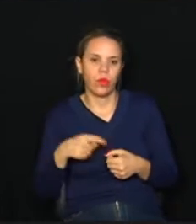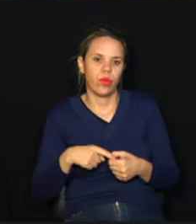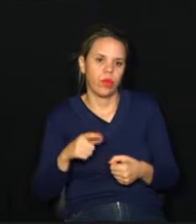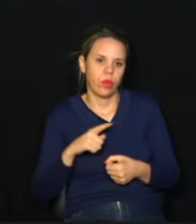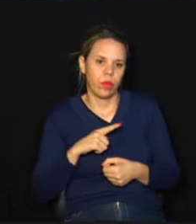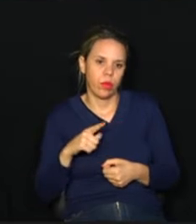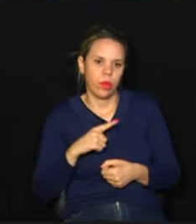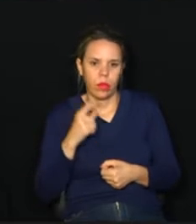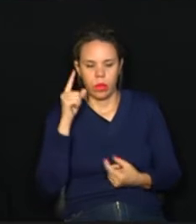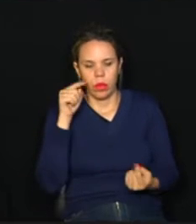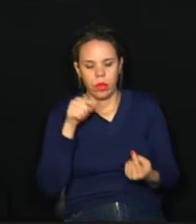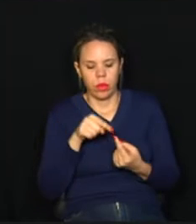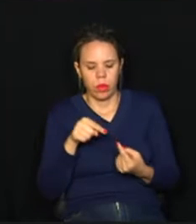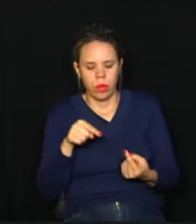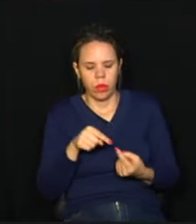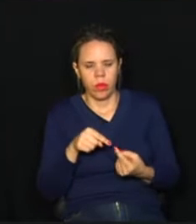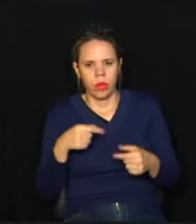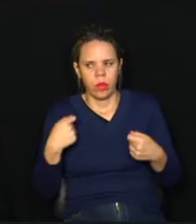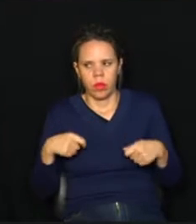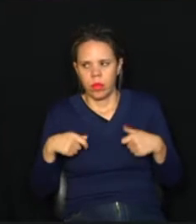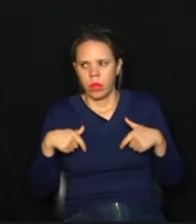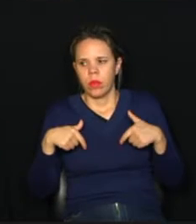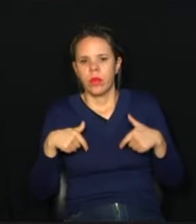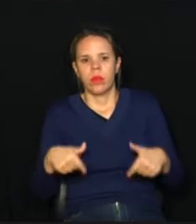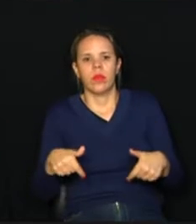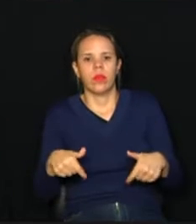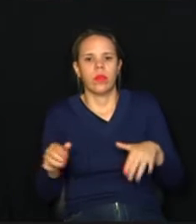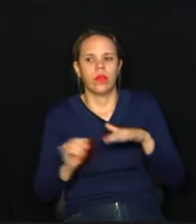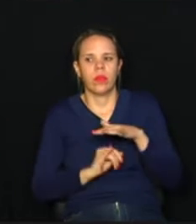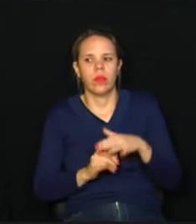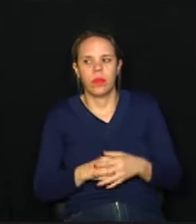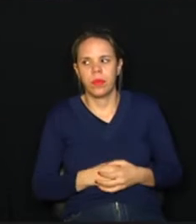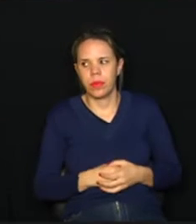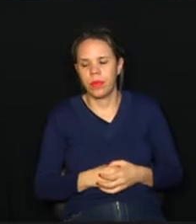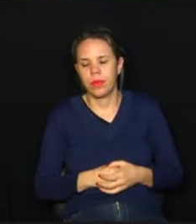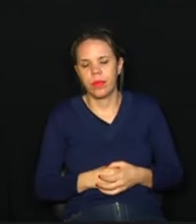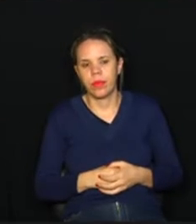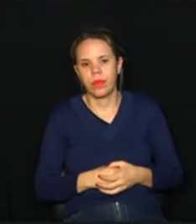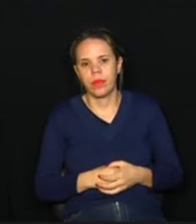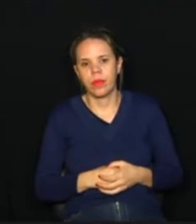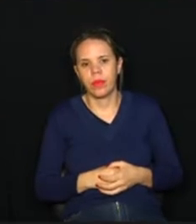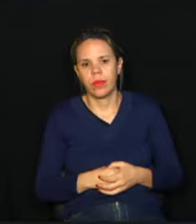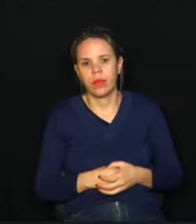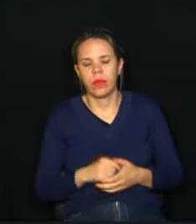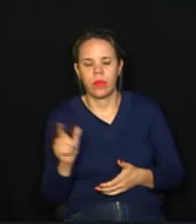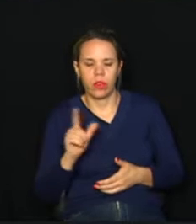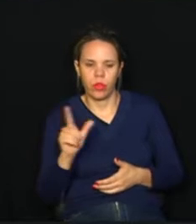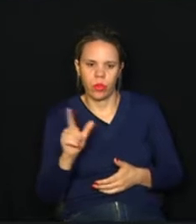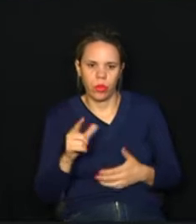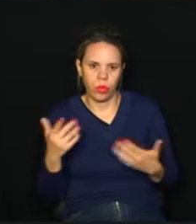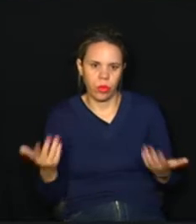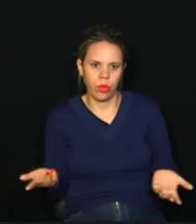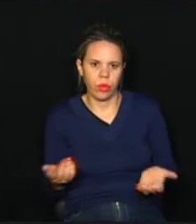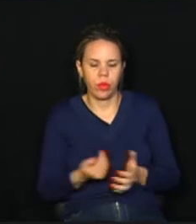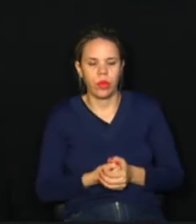a ideia da necessidade das instituições, né? Logicamente, ninguém vai querer